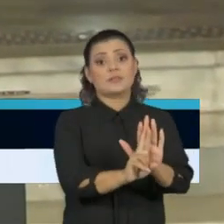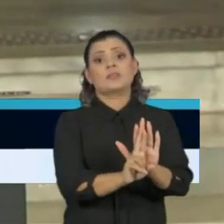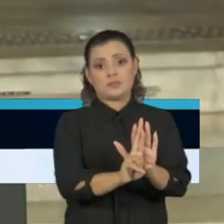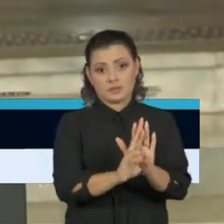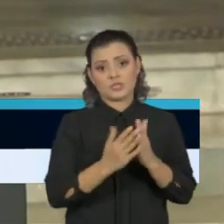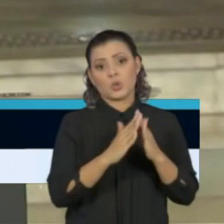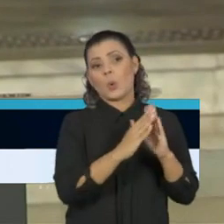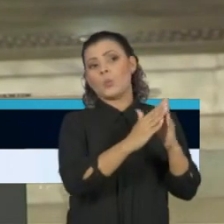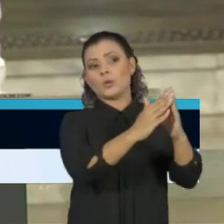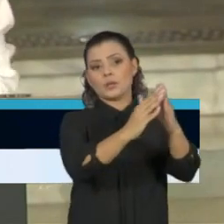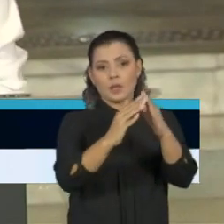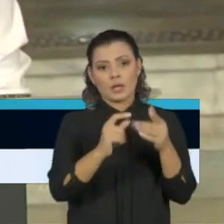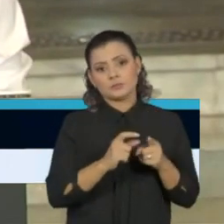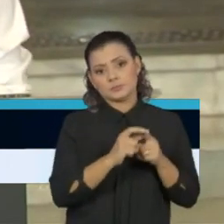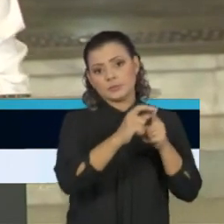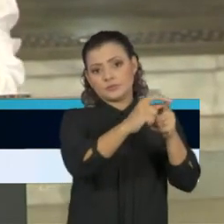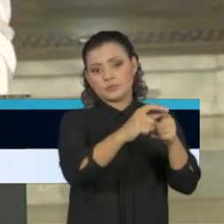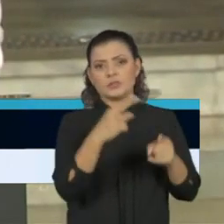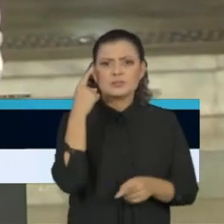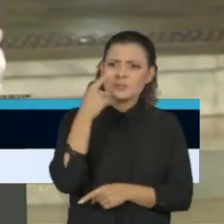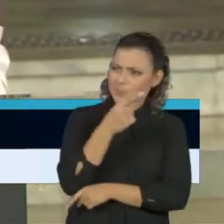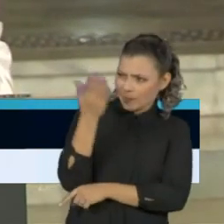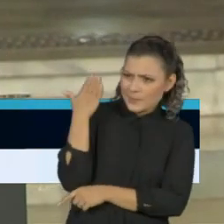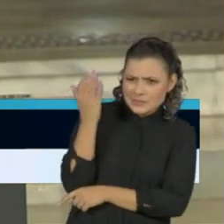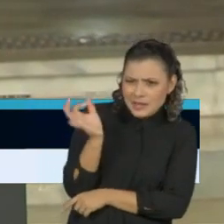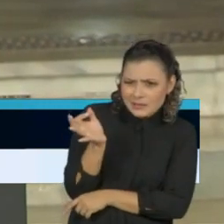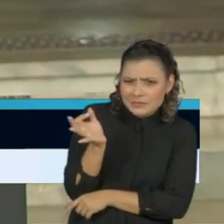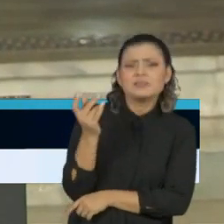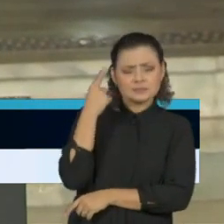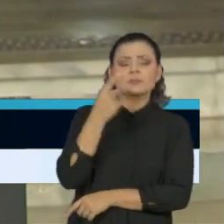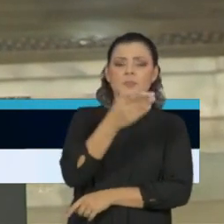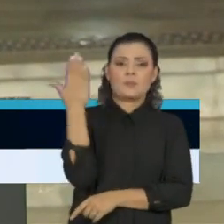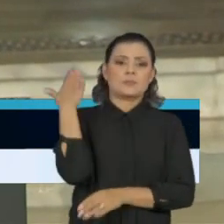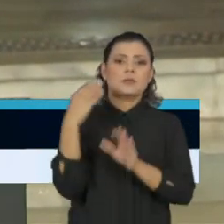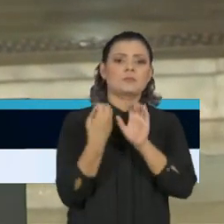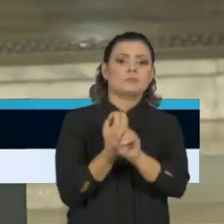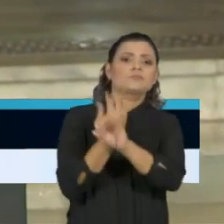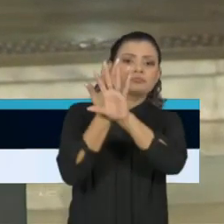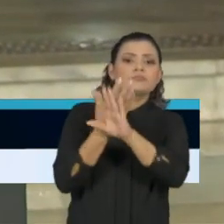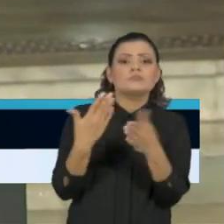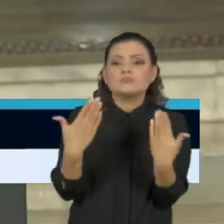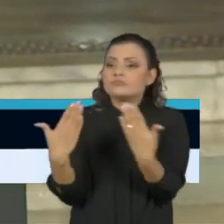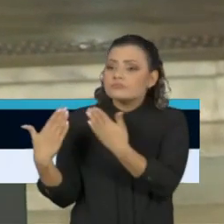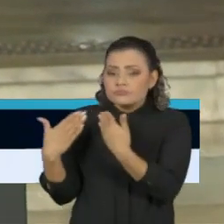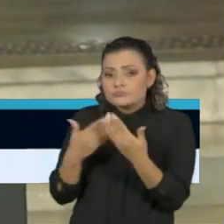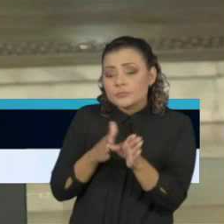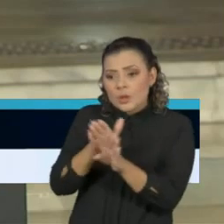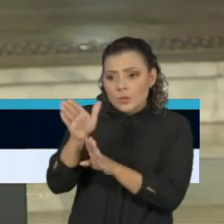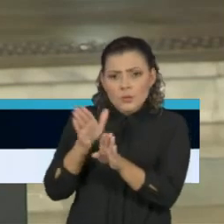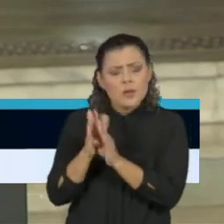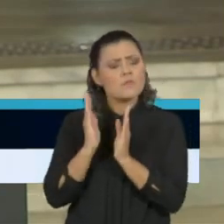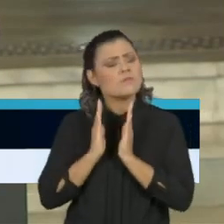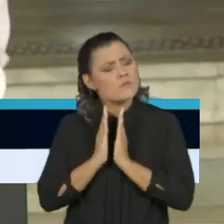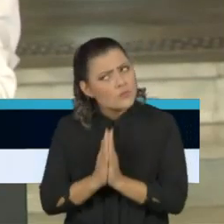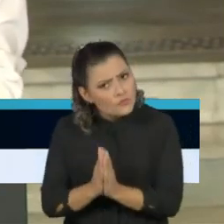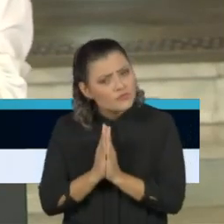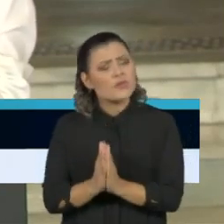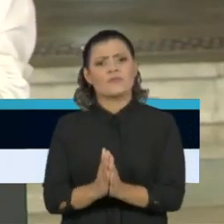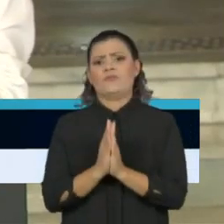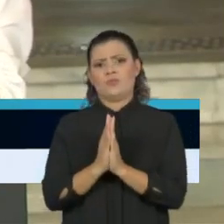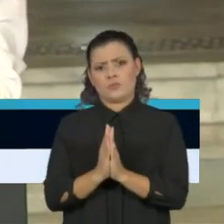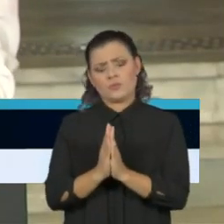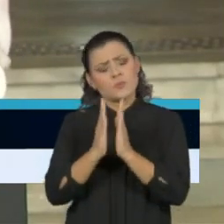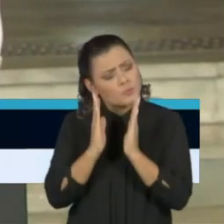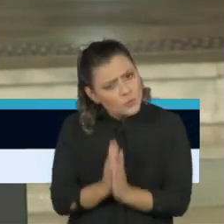dessas comunidades, semana passada, não é? Que nós já realizamos e reforçamos mais uma